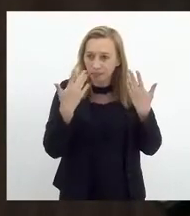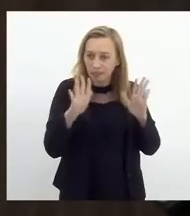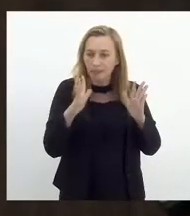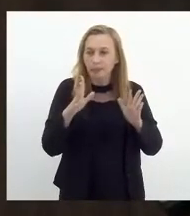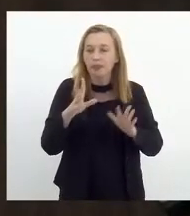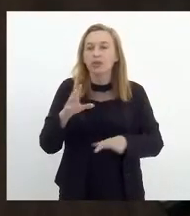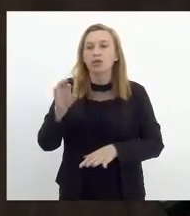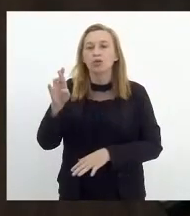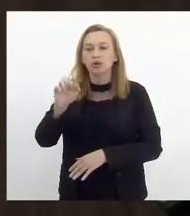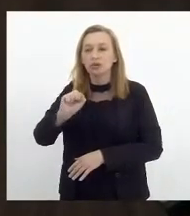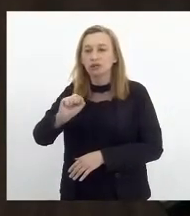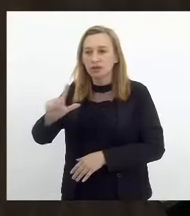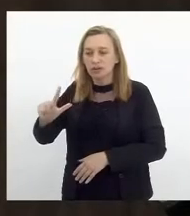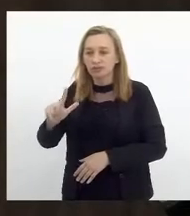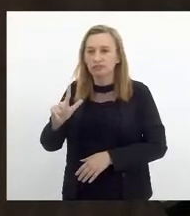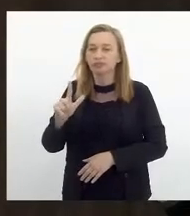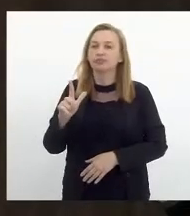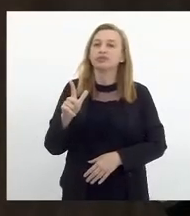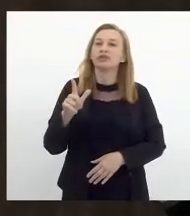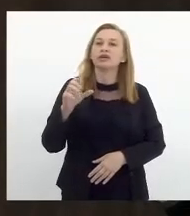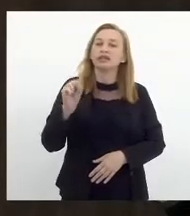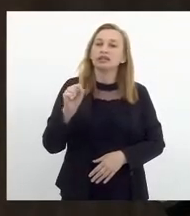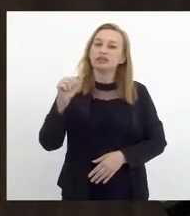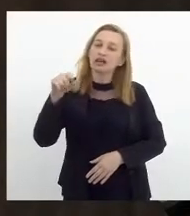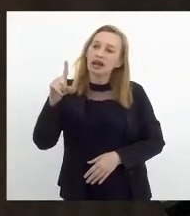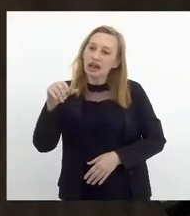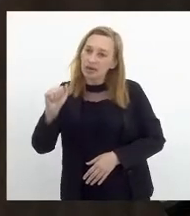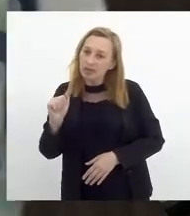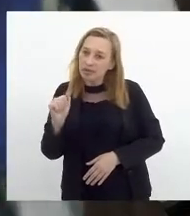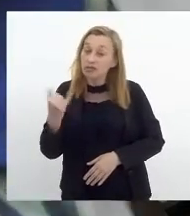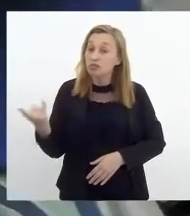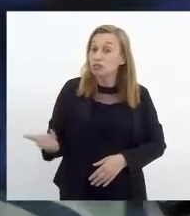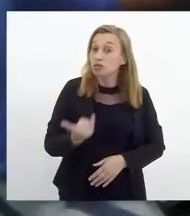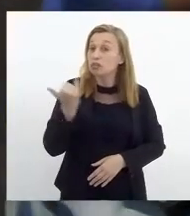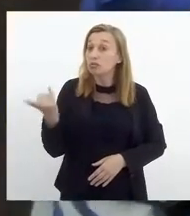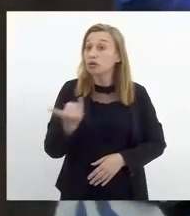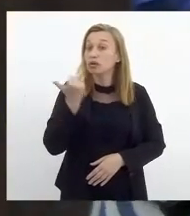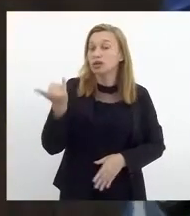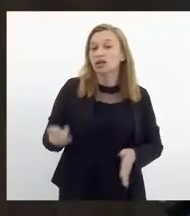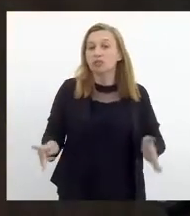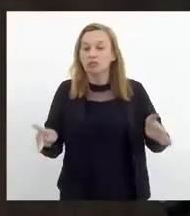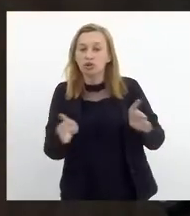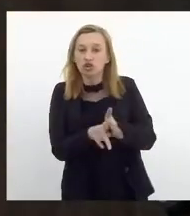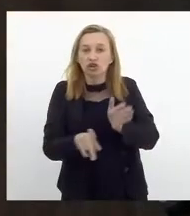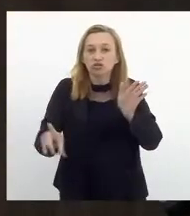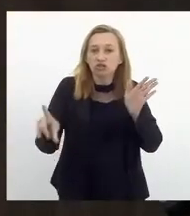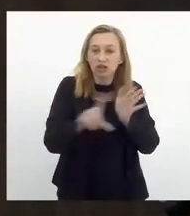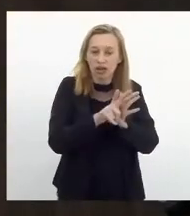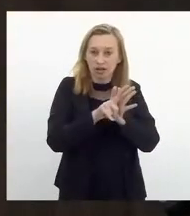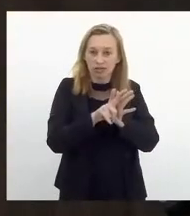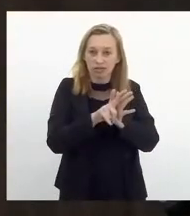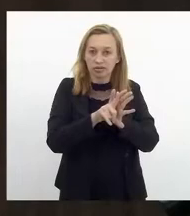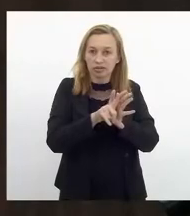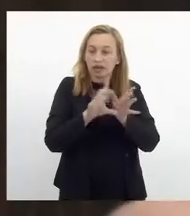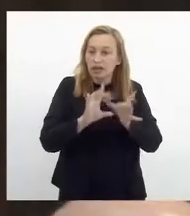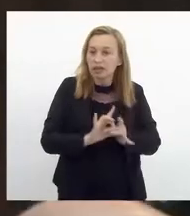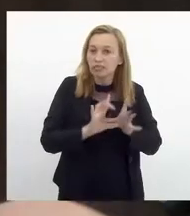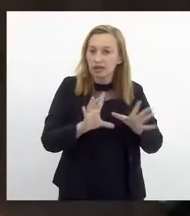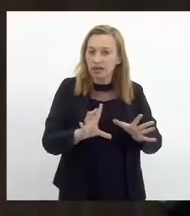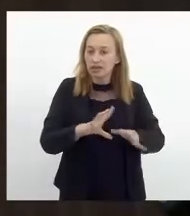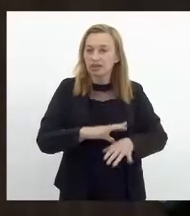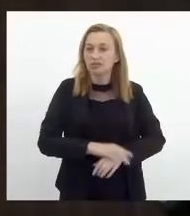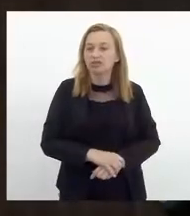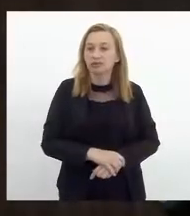Coronel Salema por esse importante, né, projeto de lei